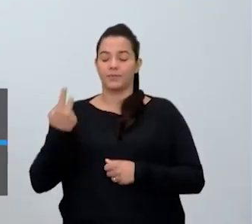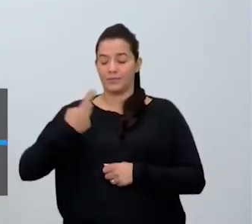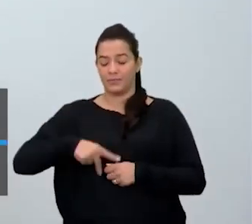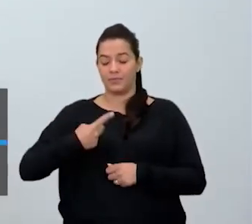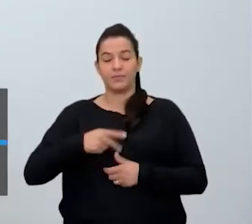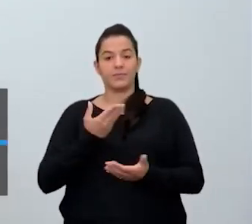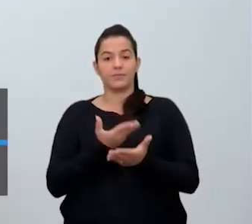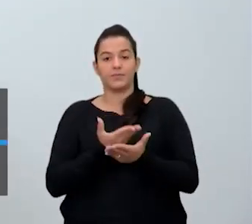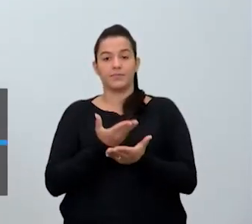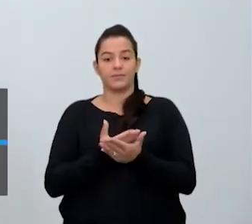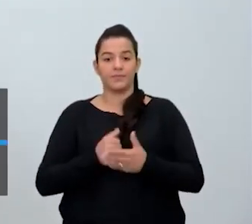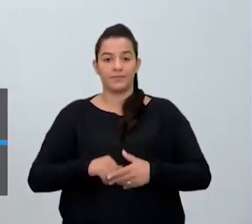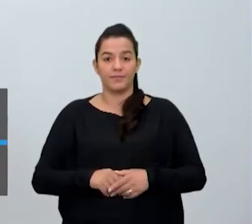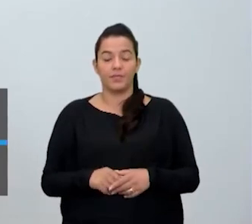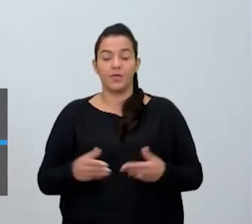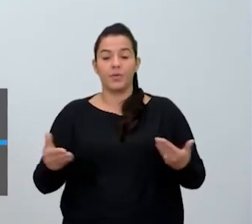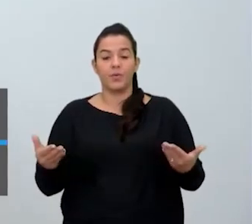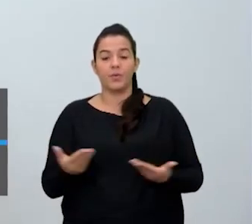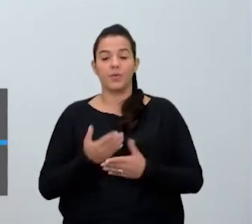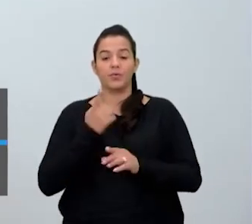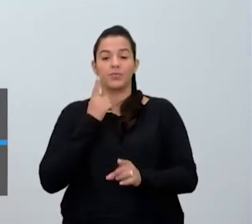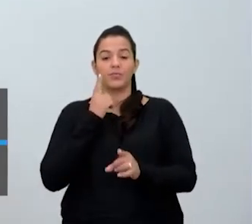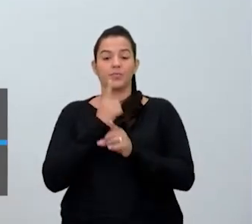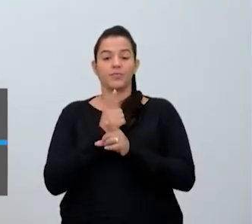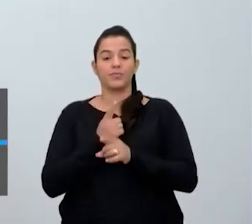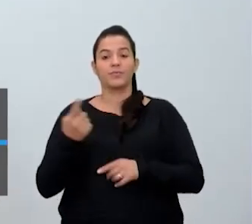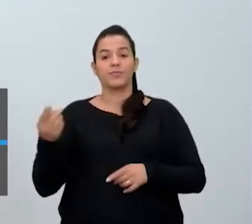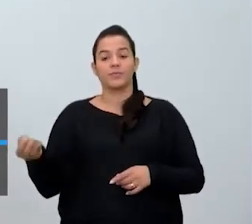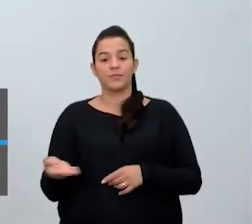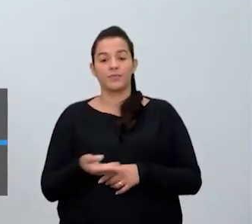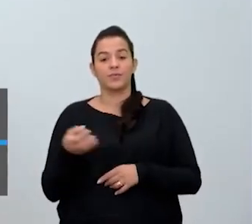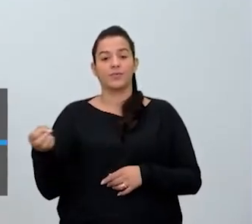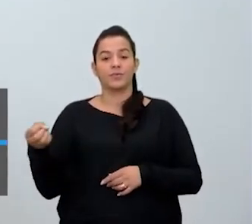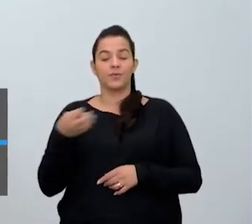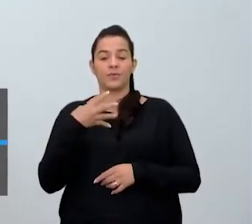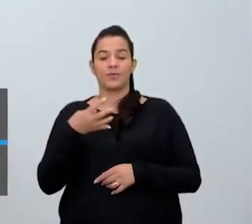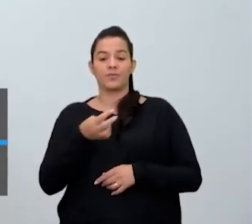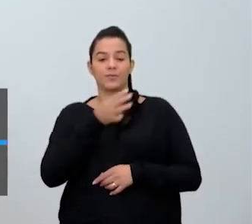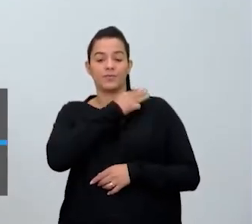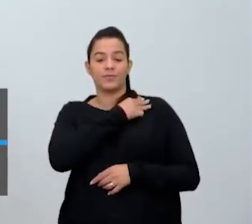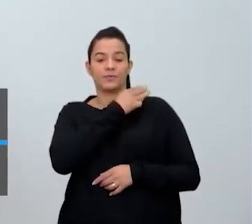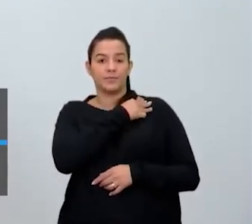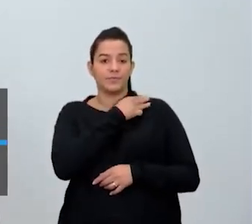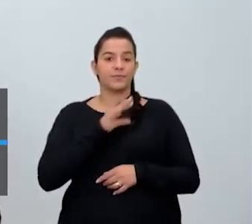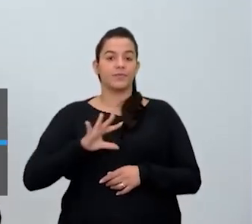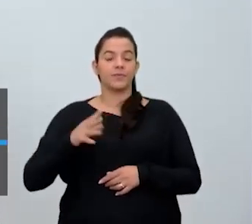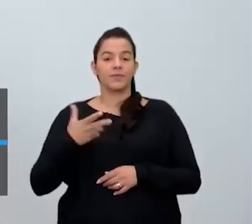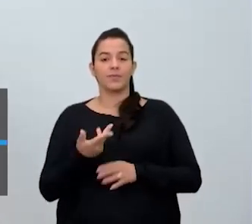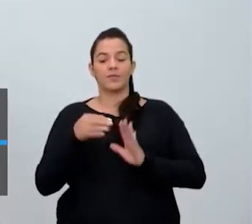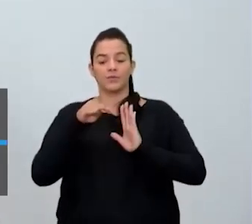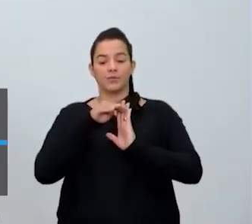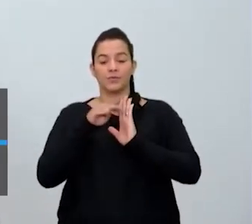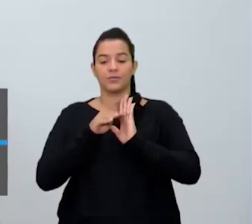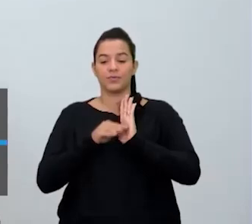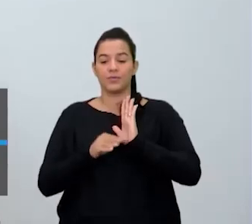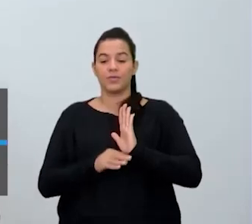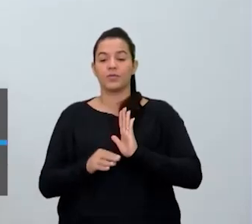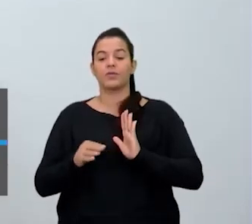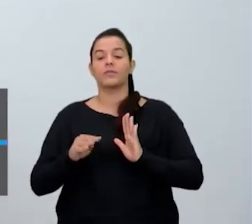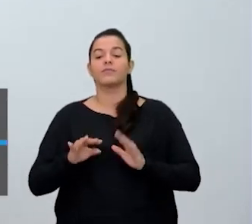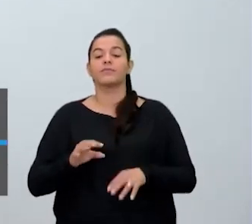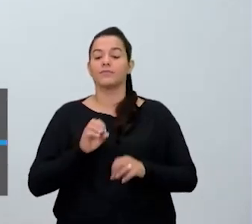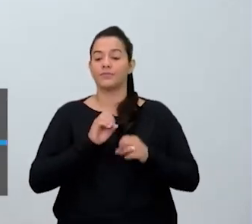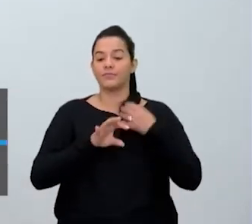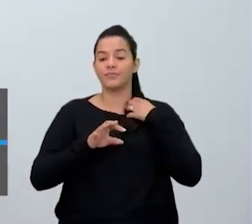bem-vindos aqui para esse nosso encontro no novo ensino médio, nos itinerários formativos,